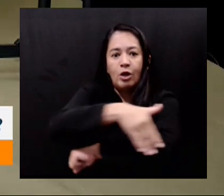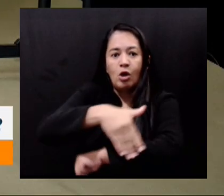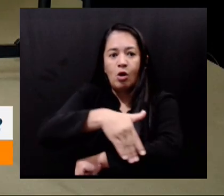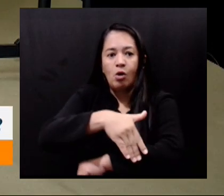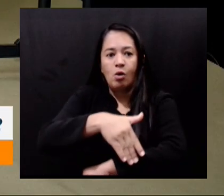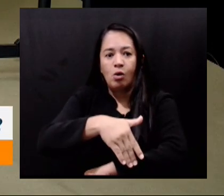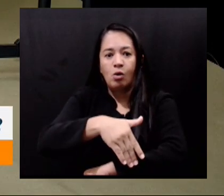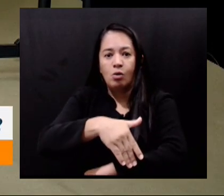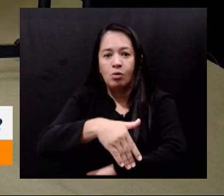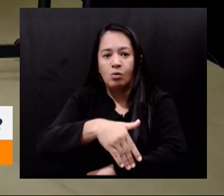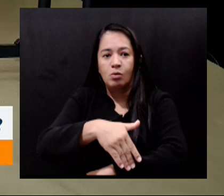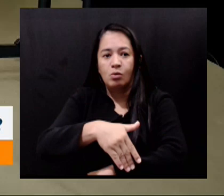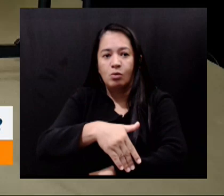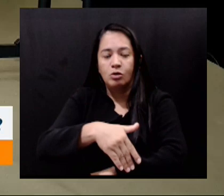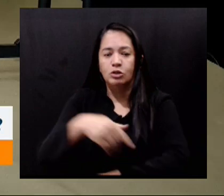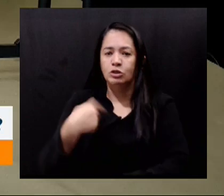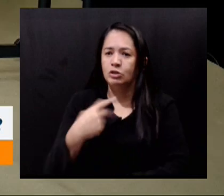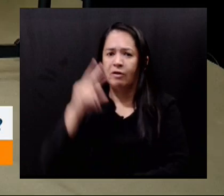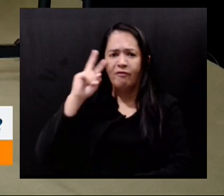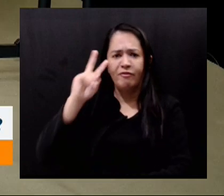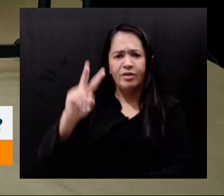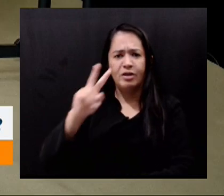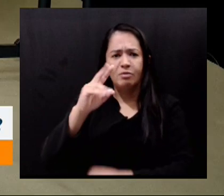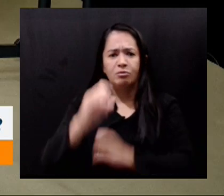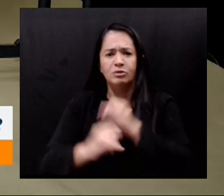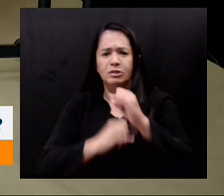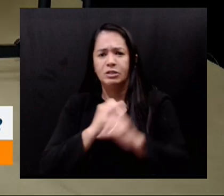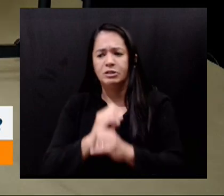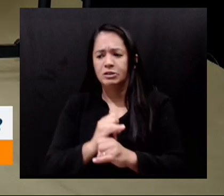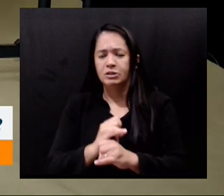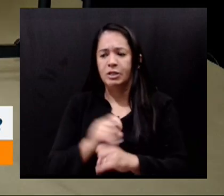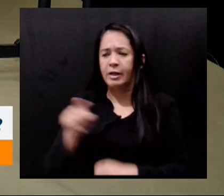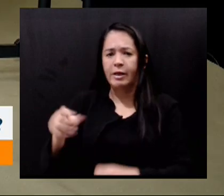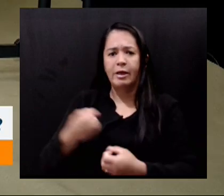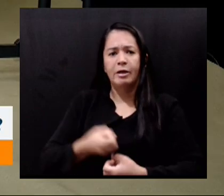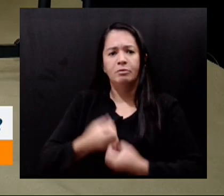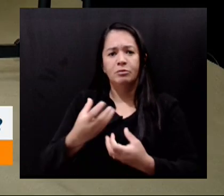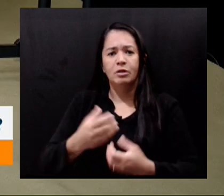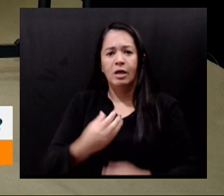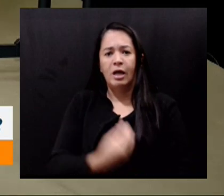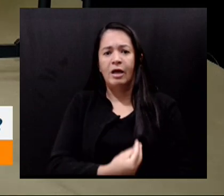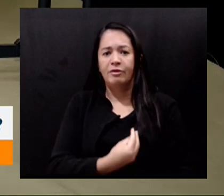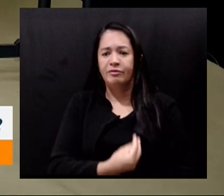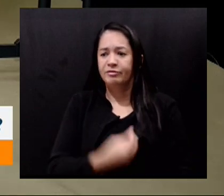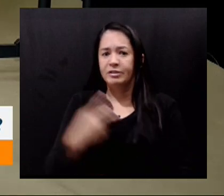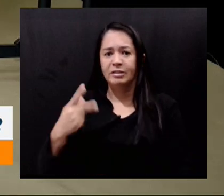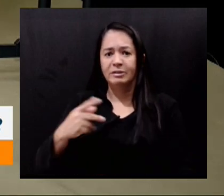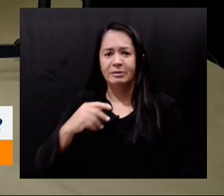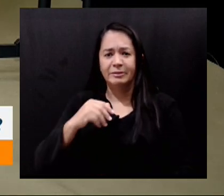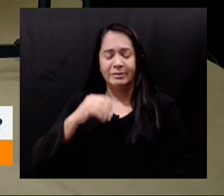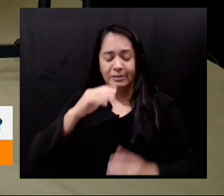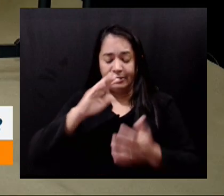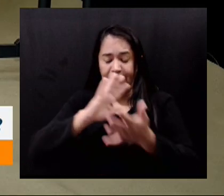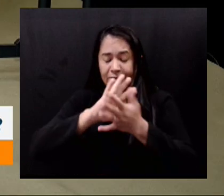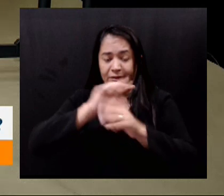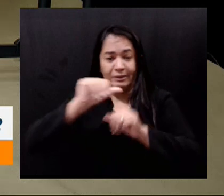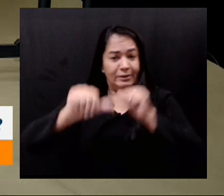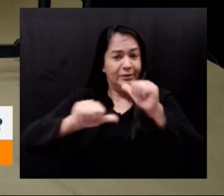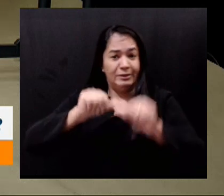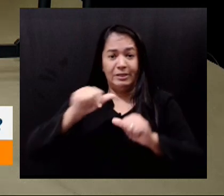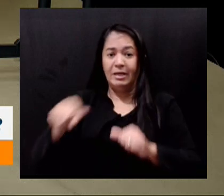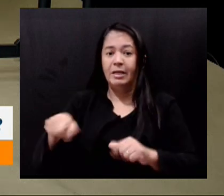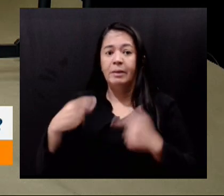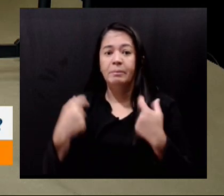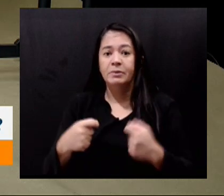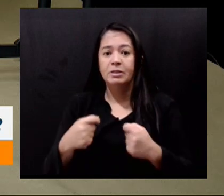tem na internet, tem depoimentos dela falando que a vida dela virou de cabeça para baixo e ela precisou de terapia para